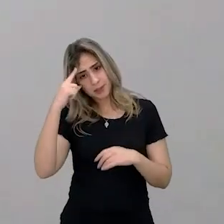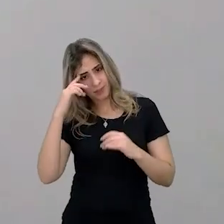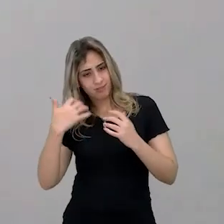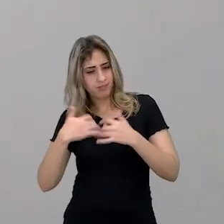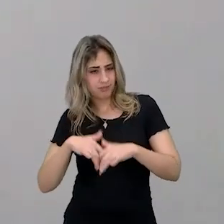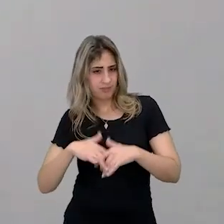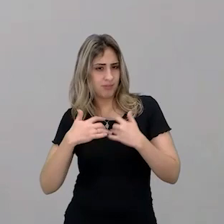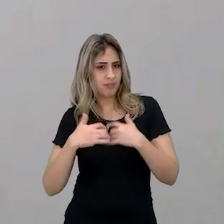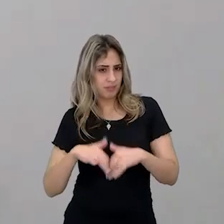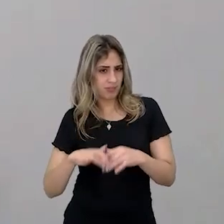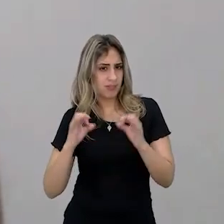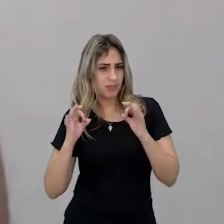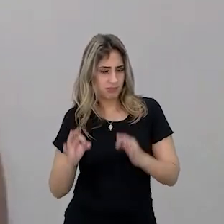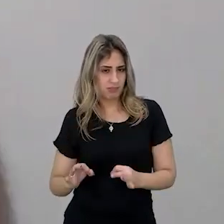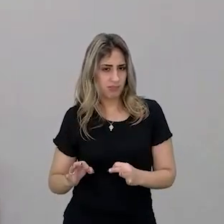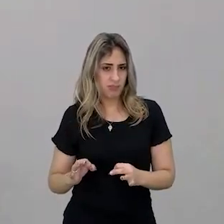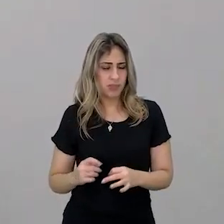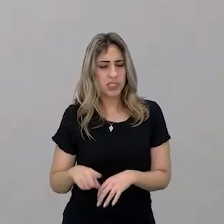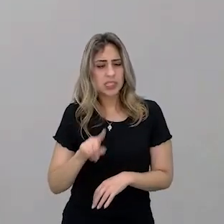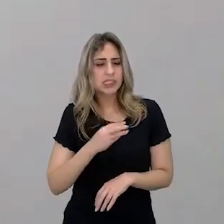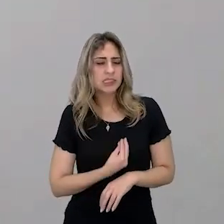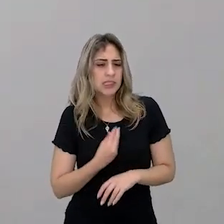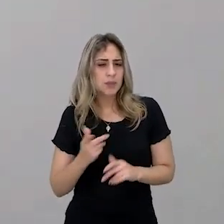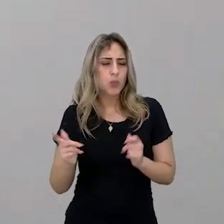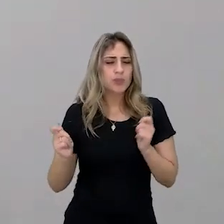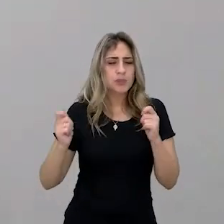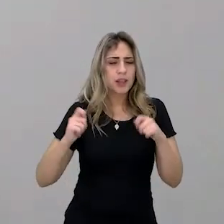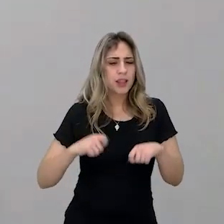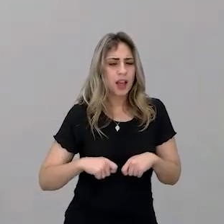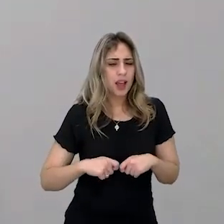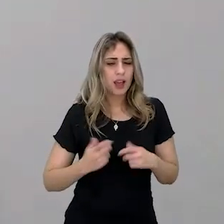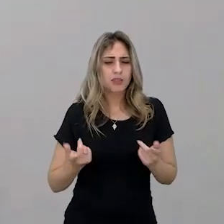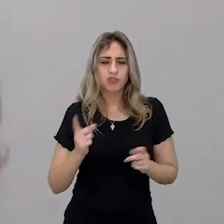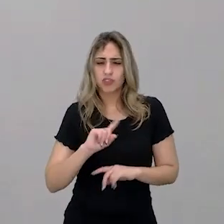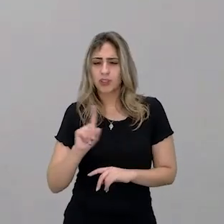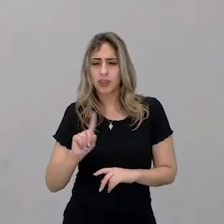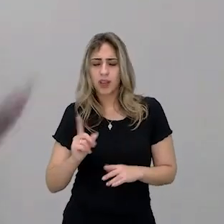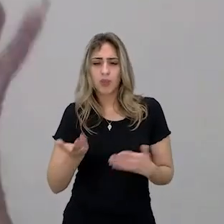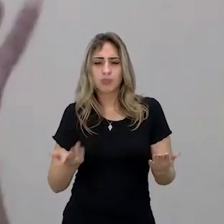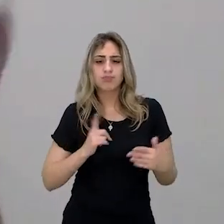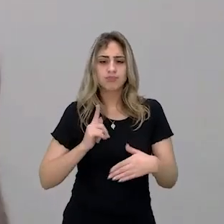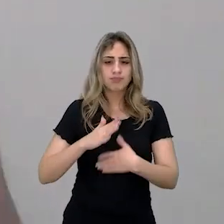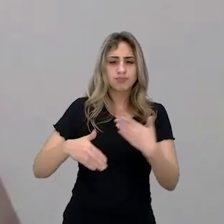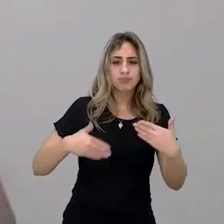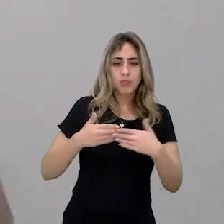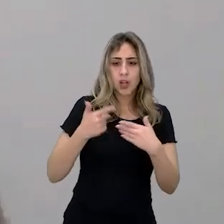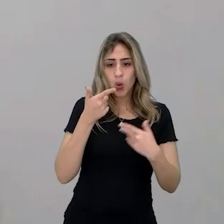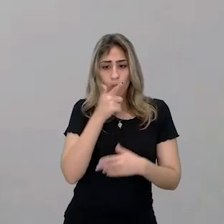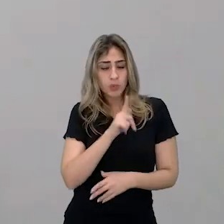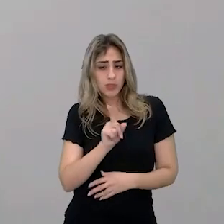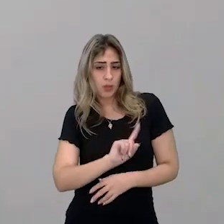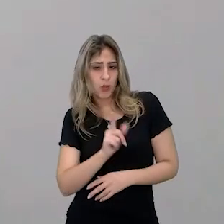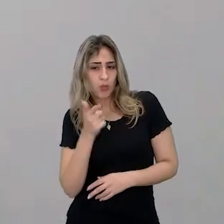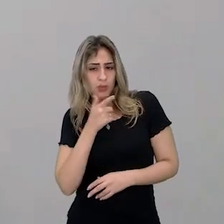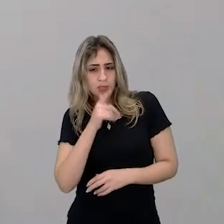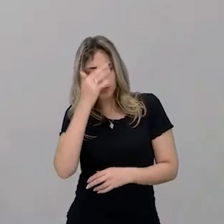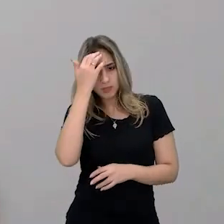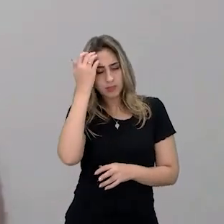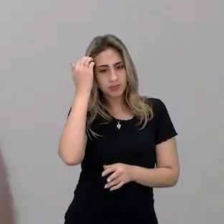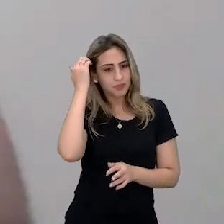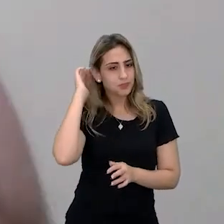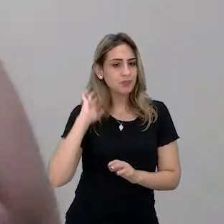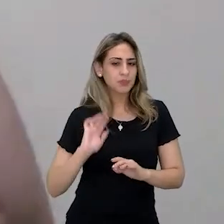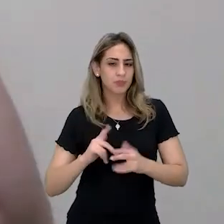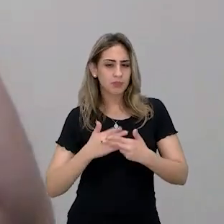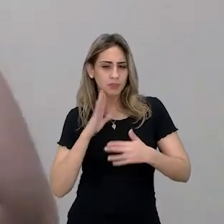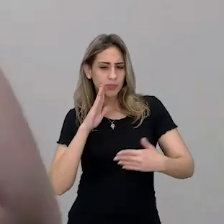pensar se existe alguma possibilidade. Será que para frente eu não consigo, mas eu consigo fazer um plano